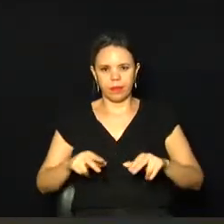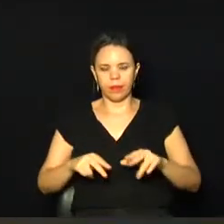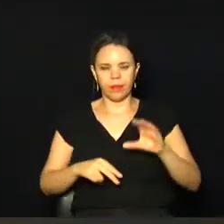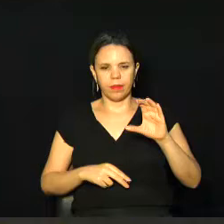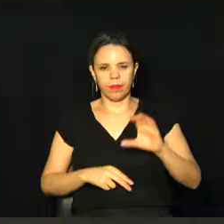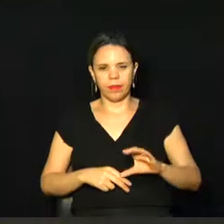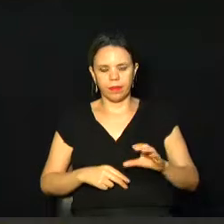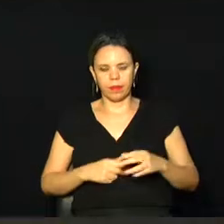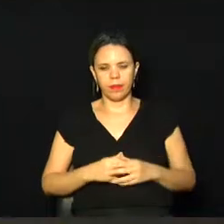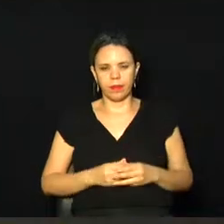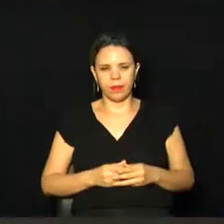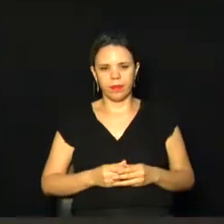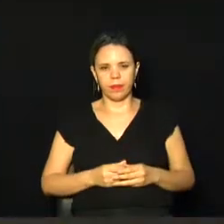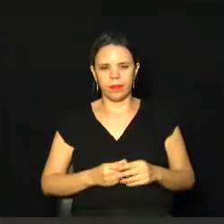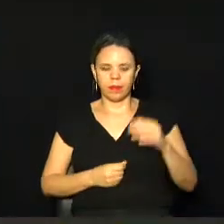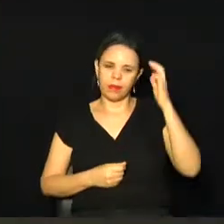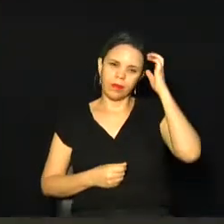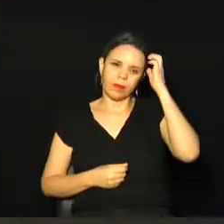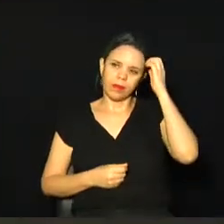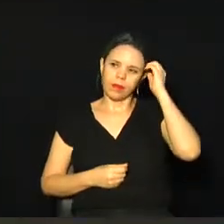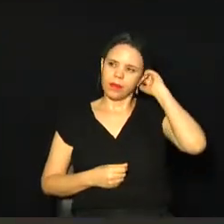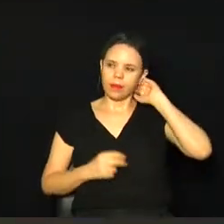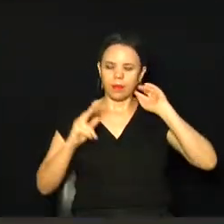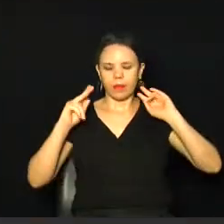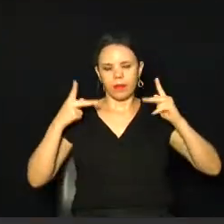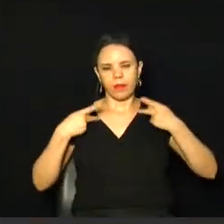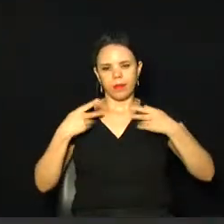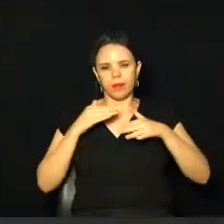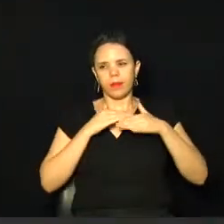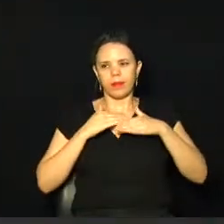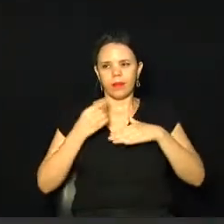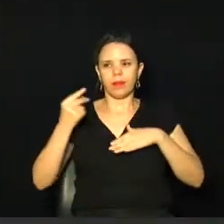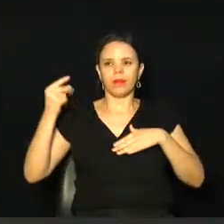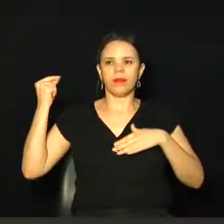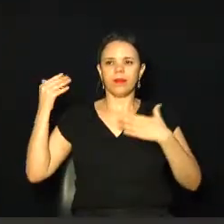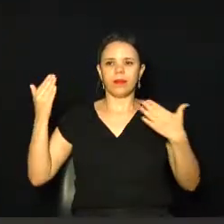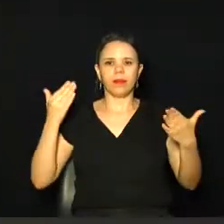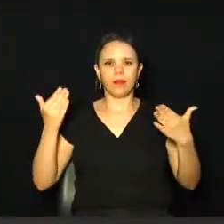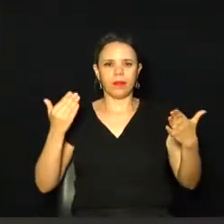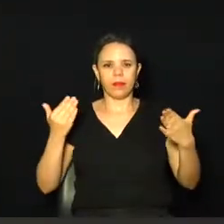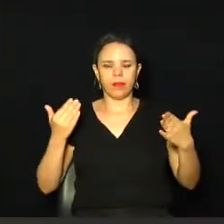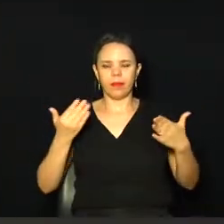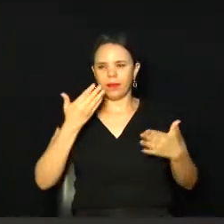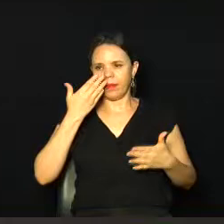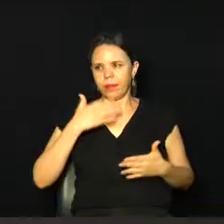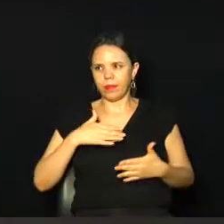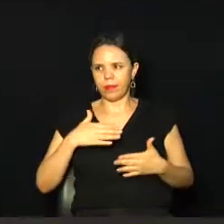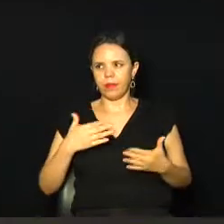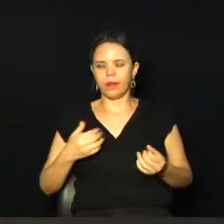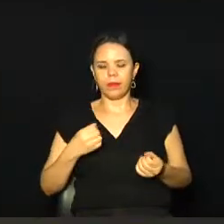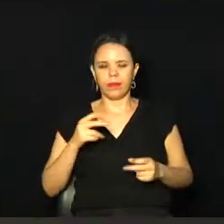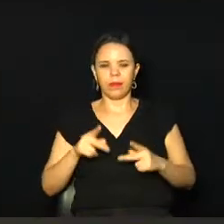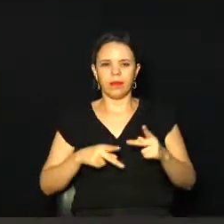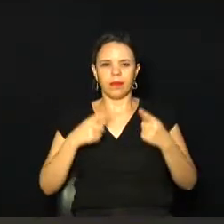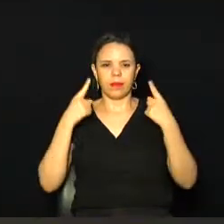hoje em dia, está muito mais humanizado do que antigamente, do que quando éramos crianças, onde muitas